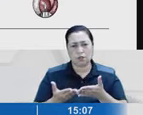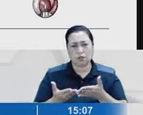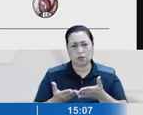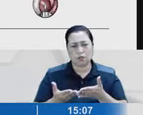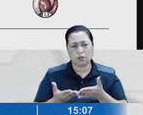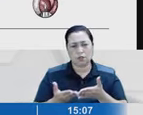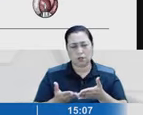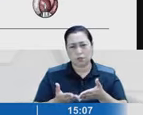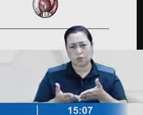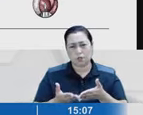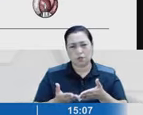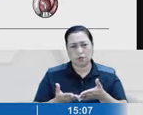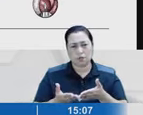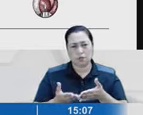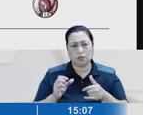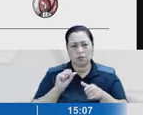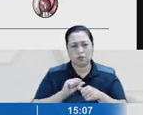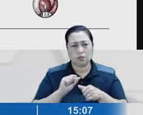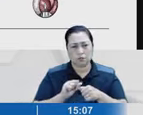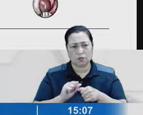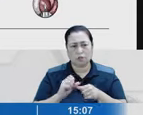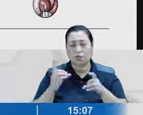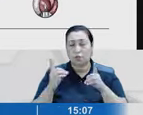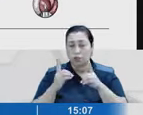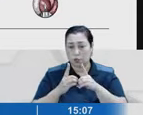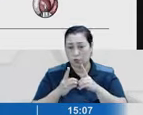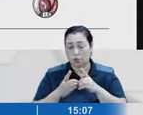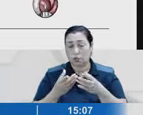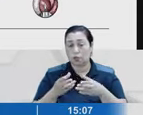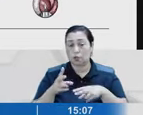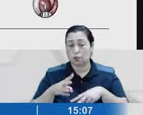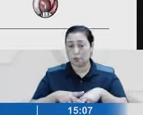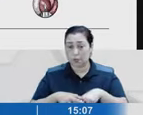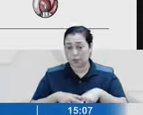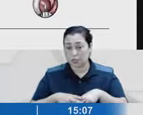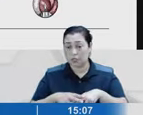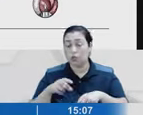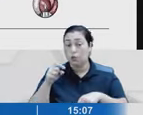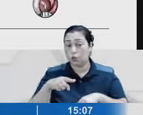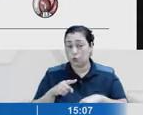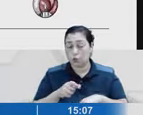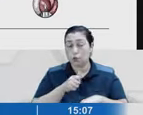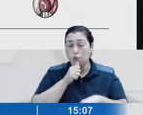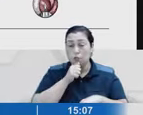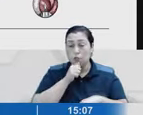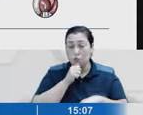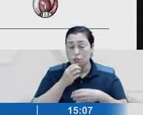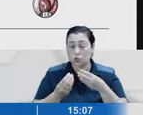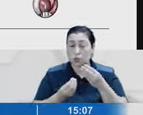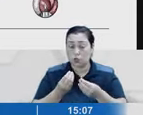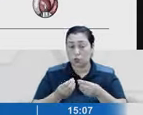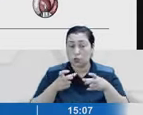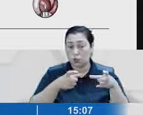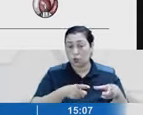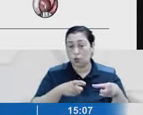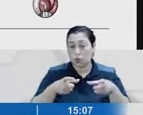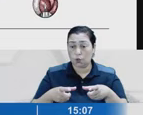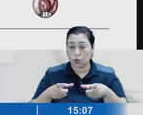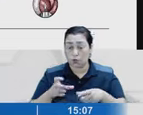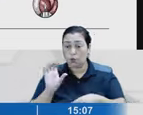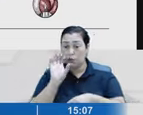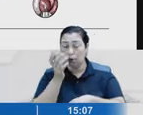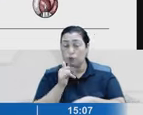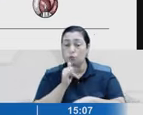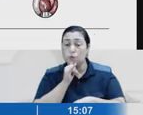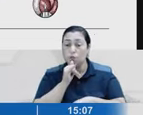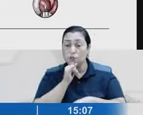opaco para fazer o diagnóstico dos nossos pacientes. E hoje ainda, em muitos lugares, é assim que acontece. Por